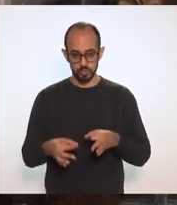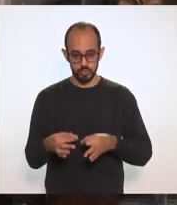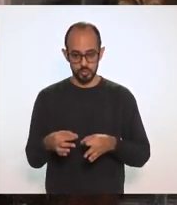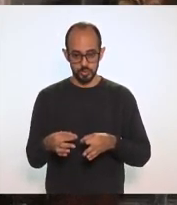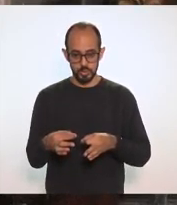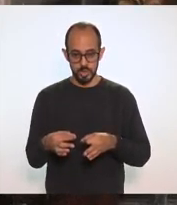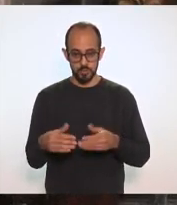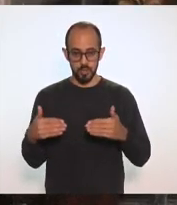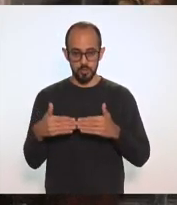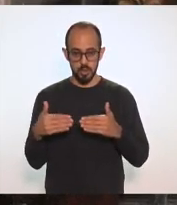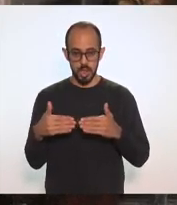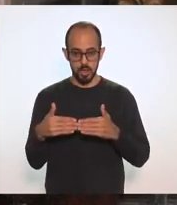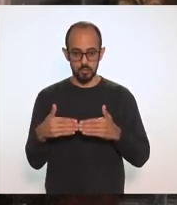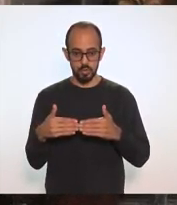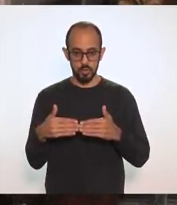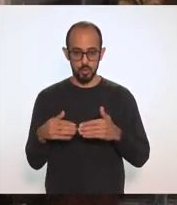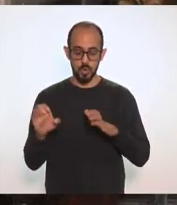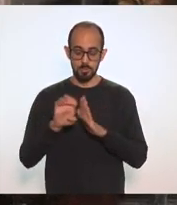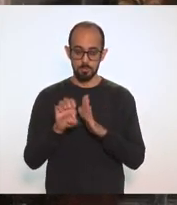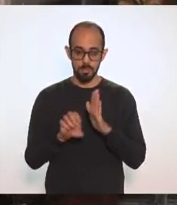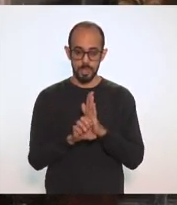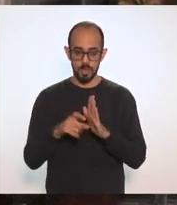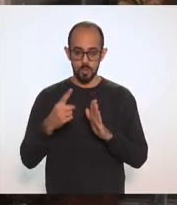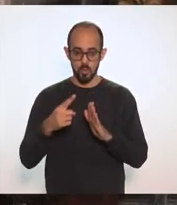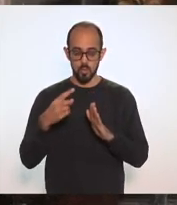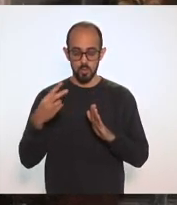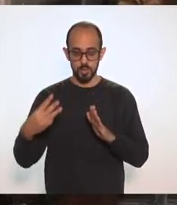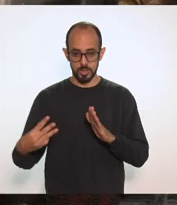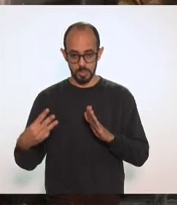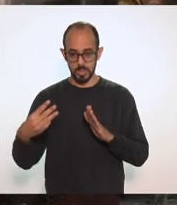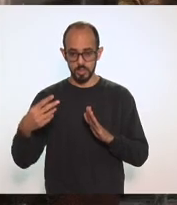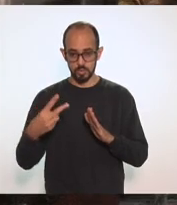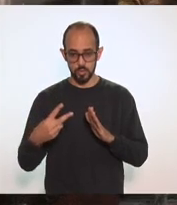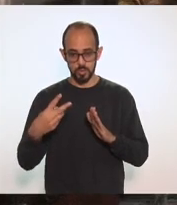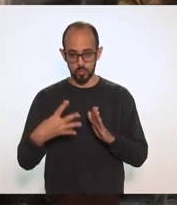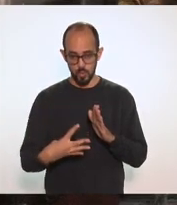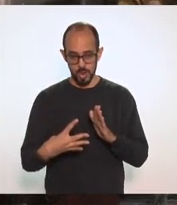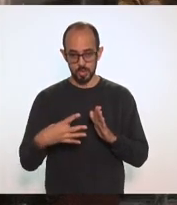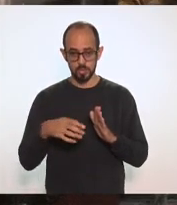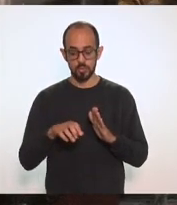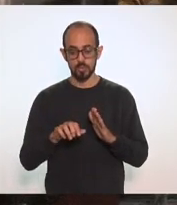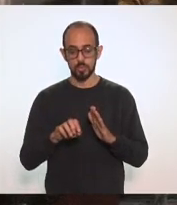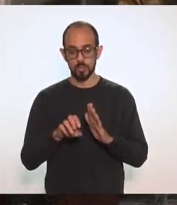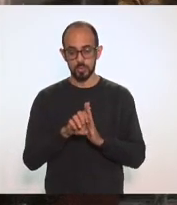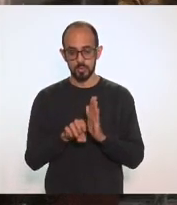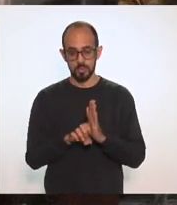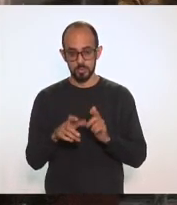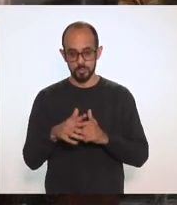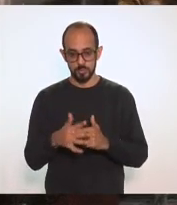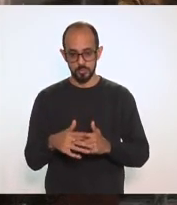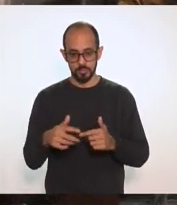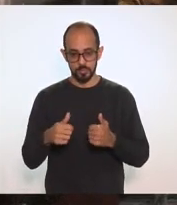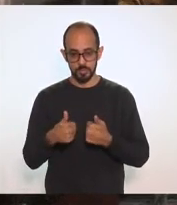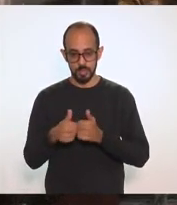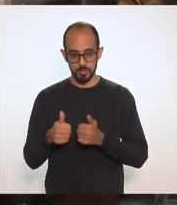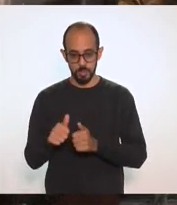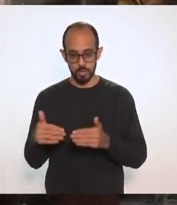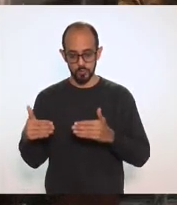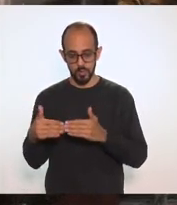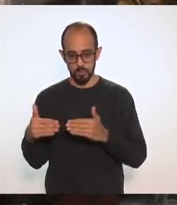às emendas 1 e 3, E2 e 4, e de transporte favorável. Relatores, deputado Jorge Felipe